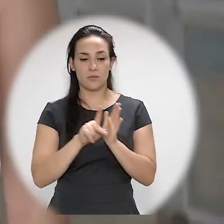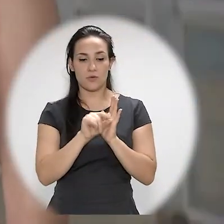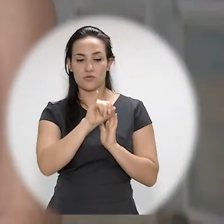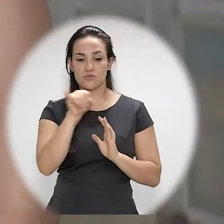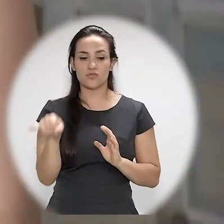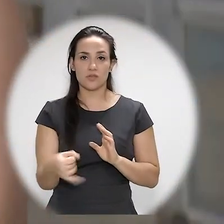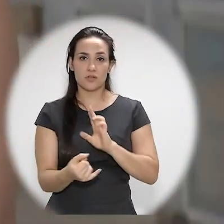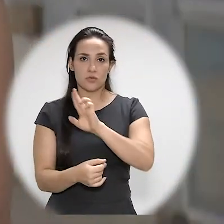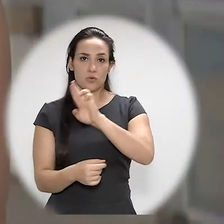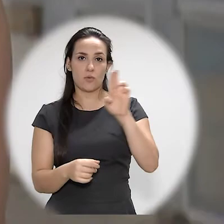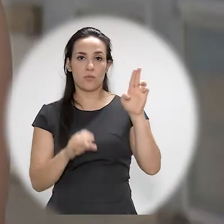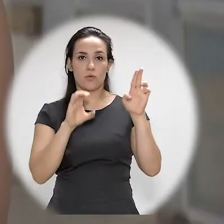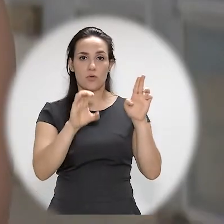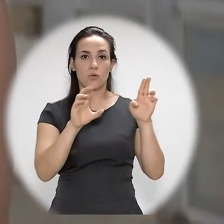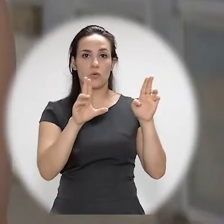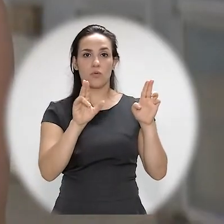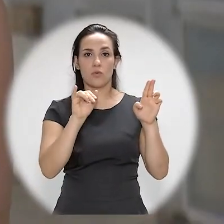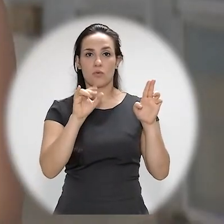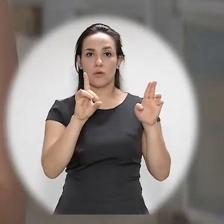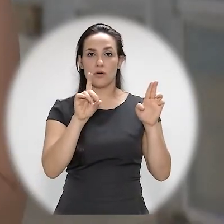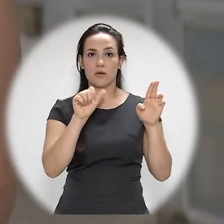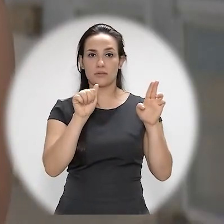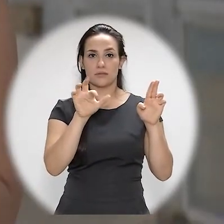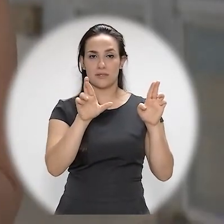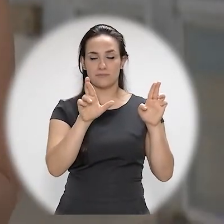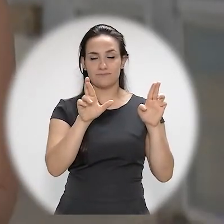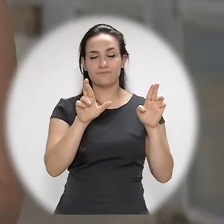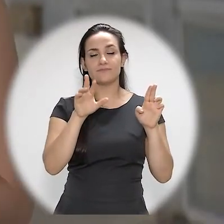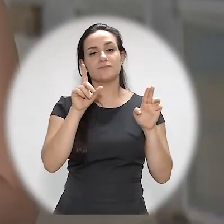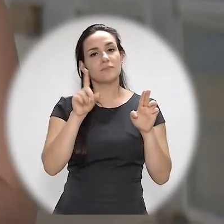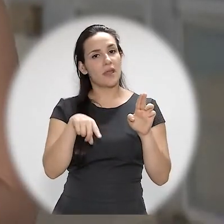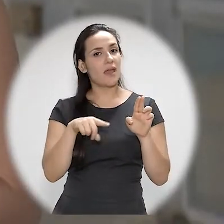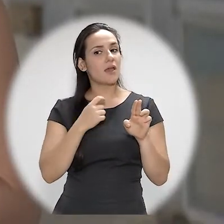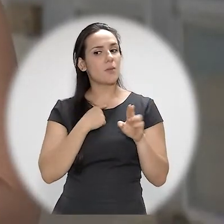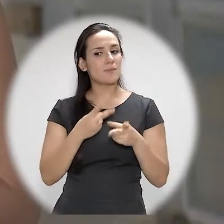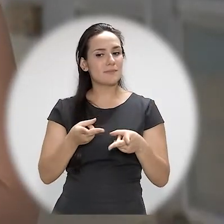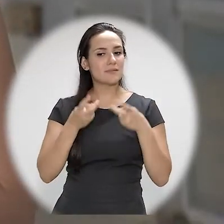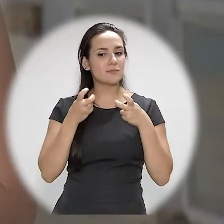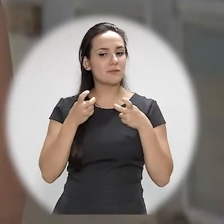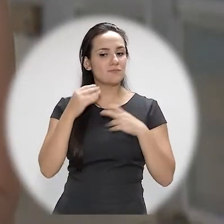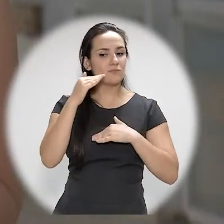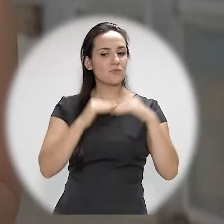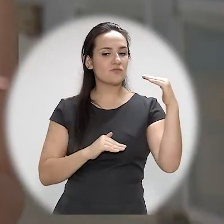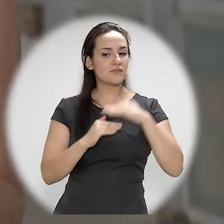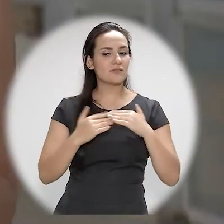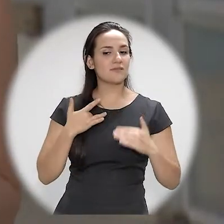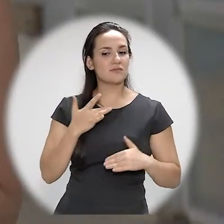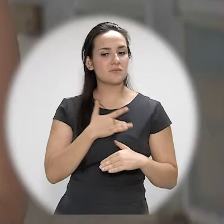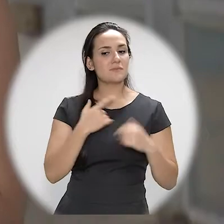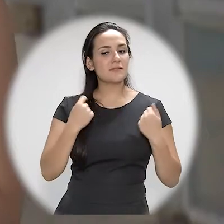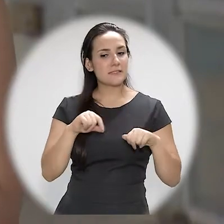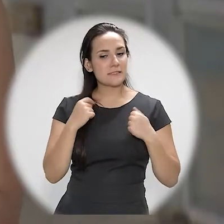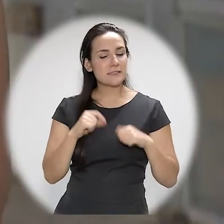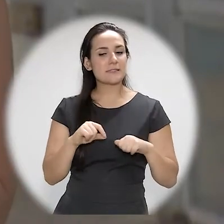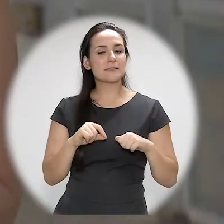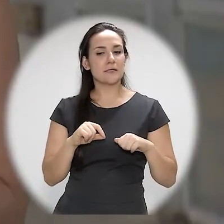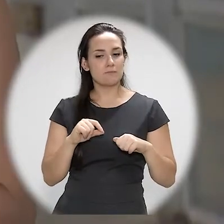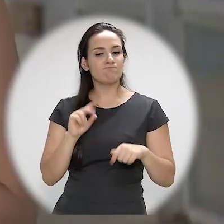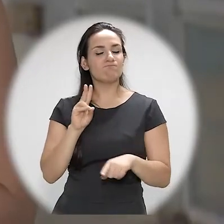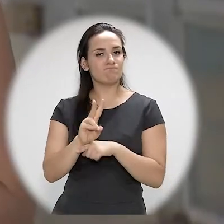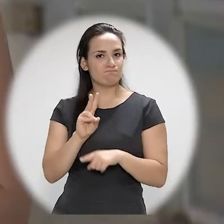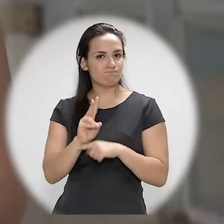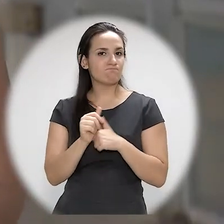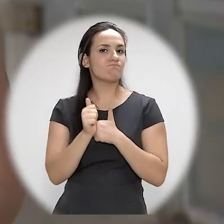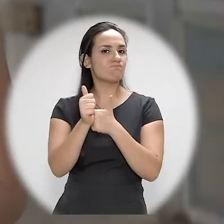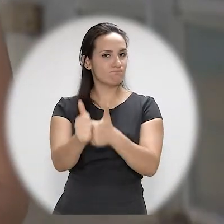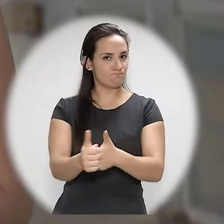O projeto Cuidar, ele surgiu a partir do momento que a gente viu a necessidade de cuidar e olhar de uma outra